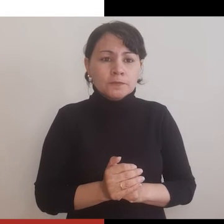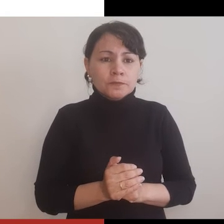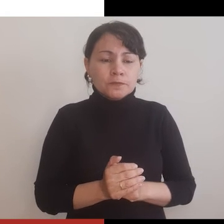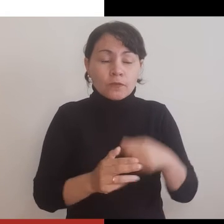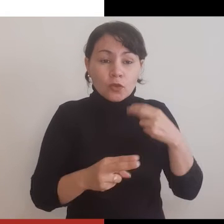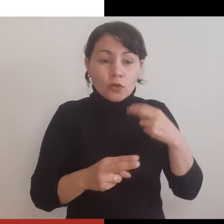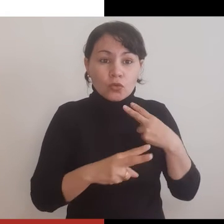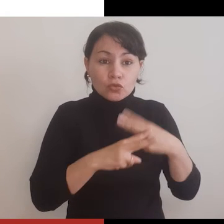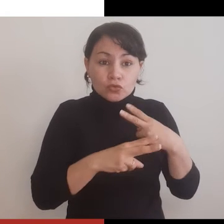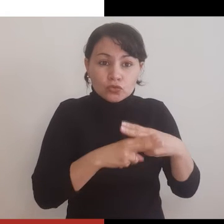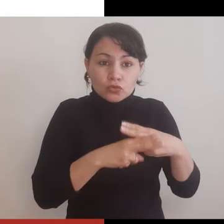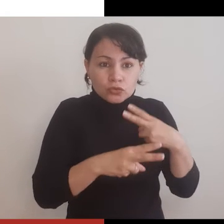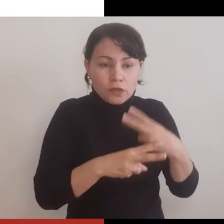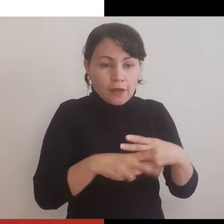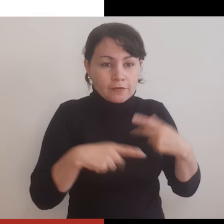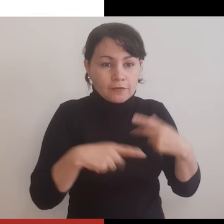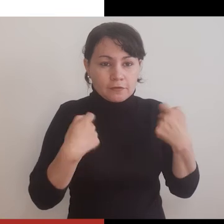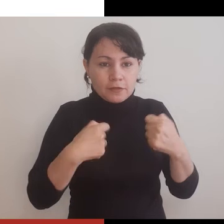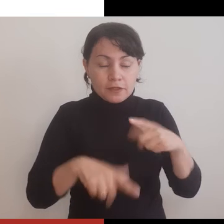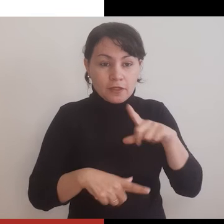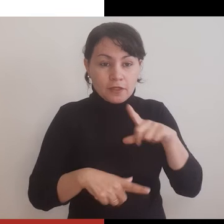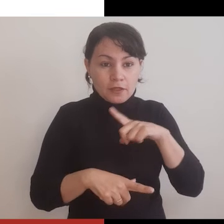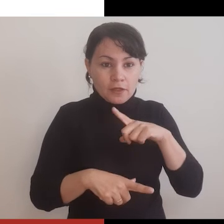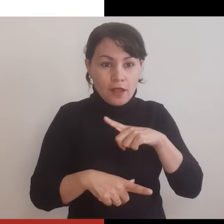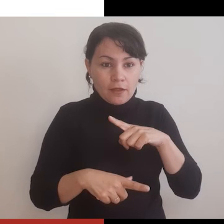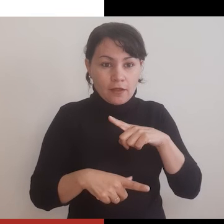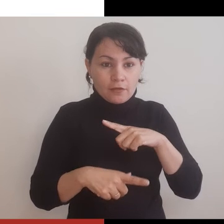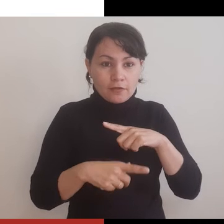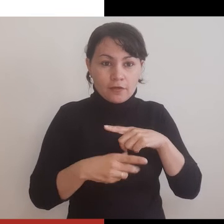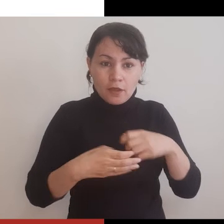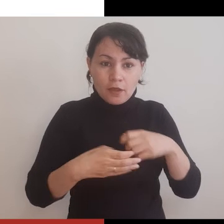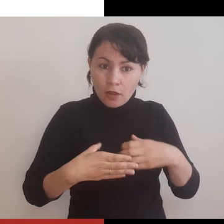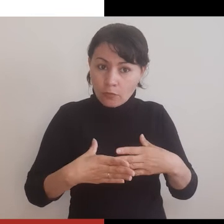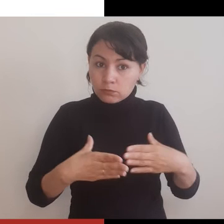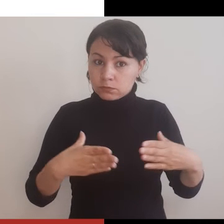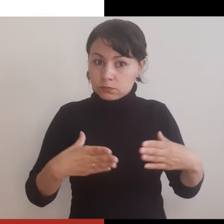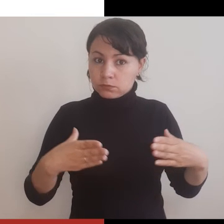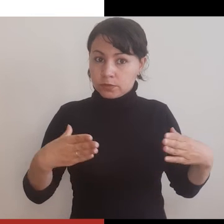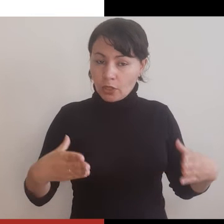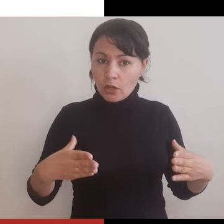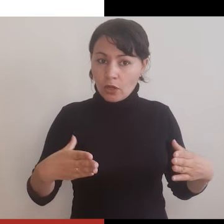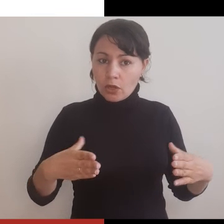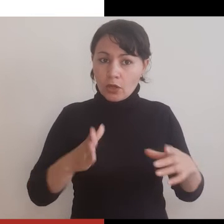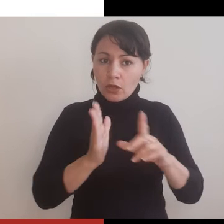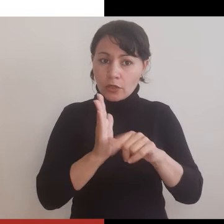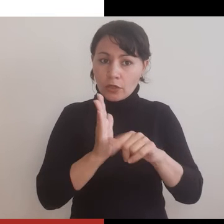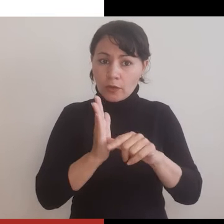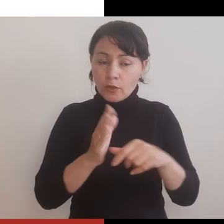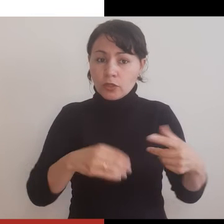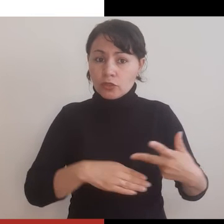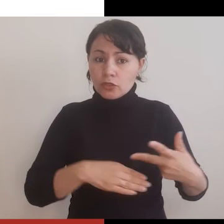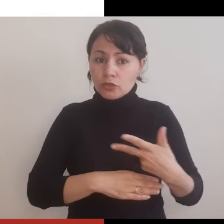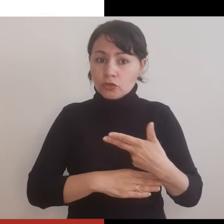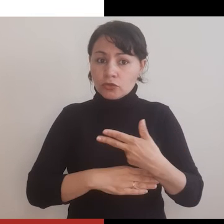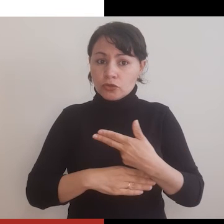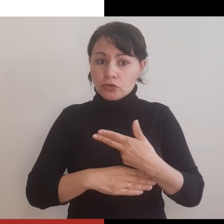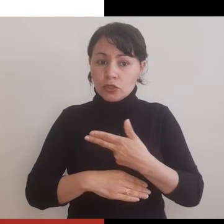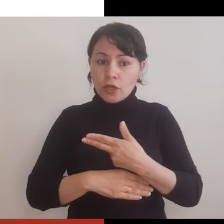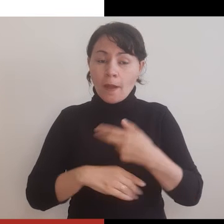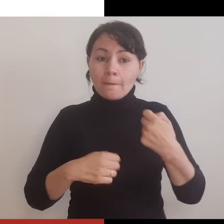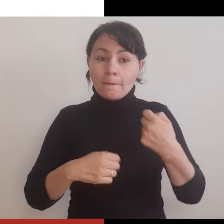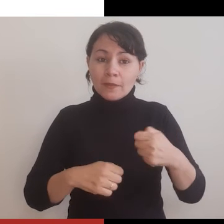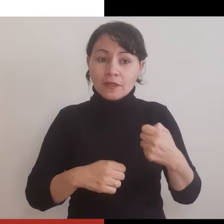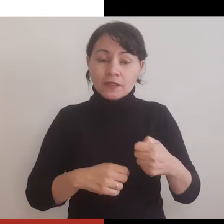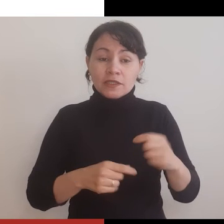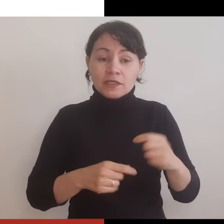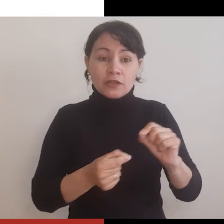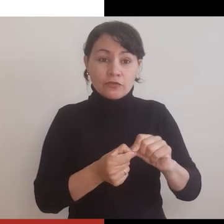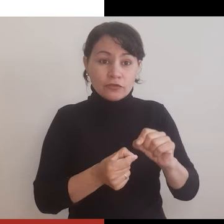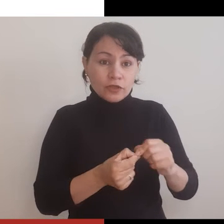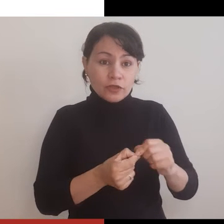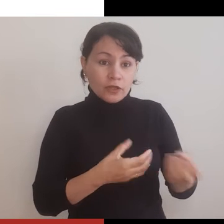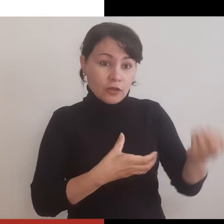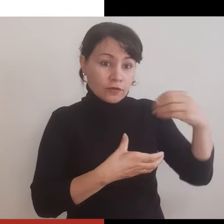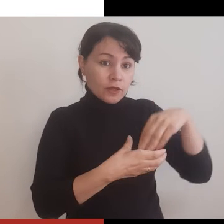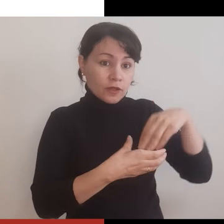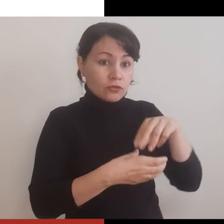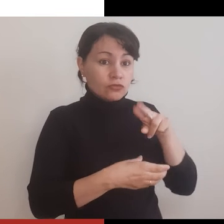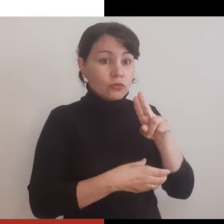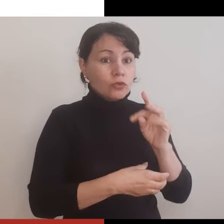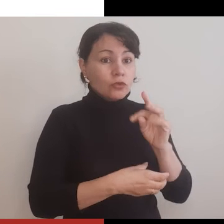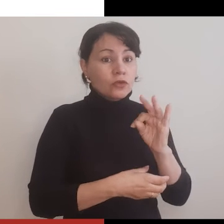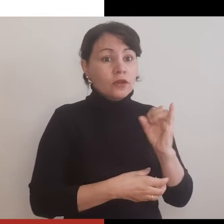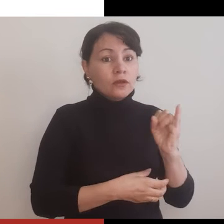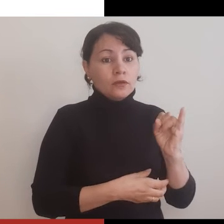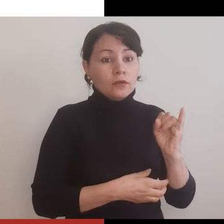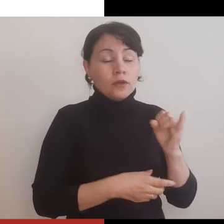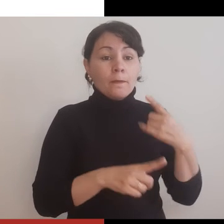os cuidados necessários a serem implementados nesse paciente logo após a cirurgia, ele precisa ser realizado dentro de uma